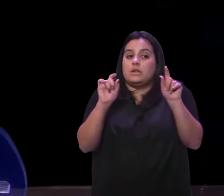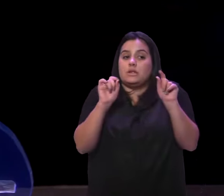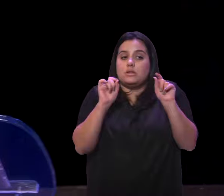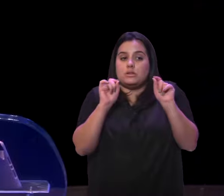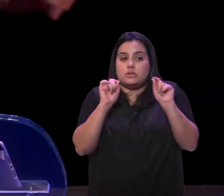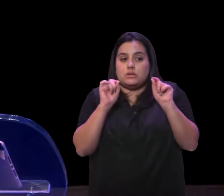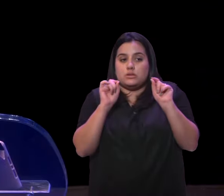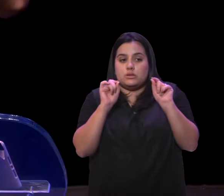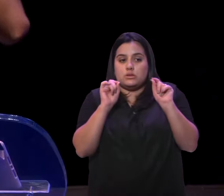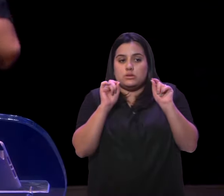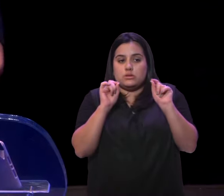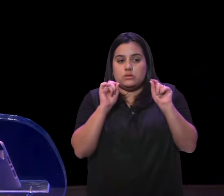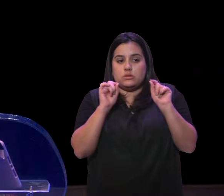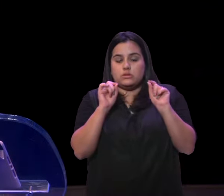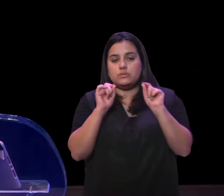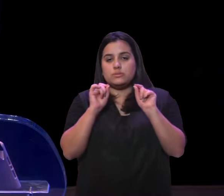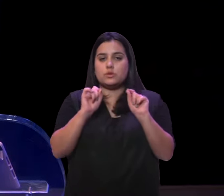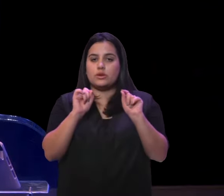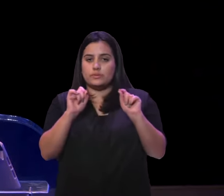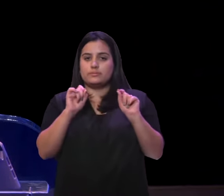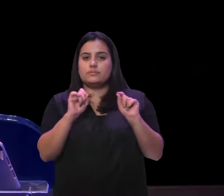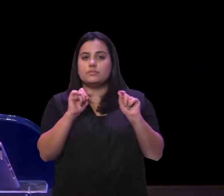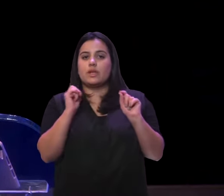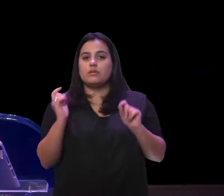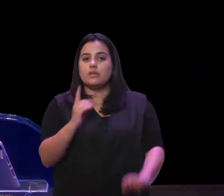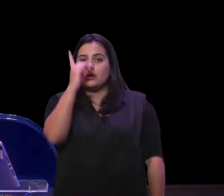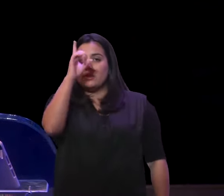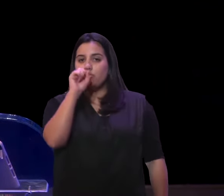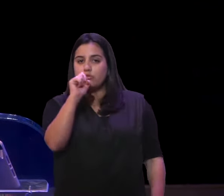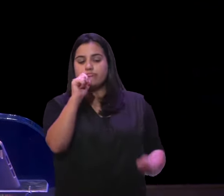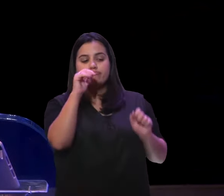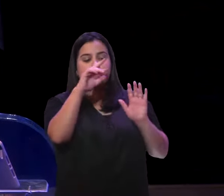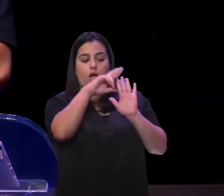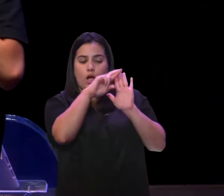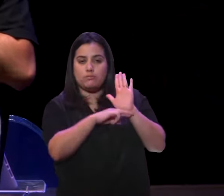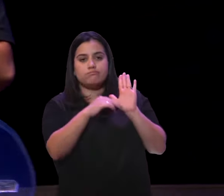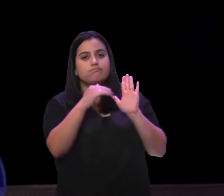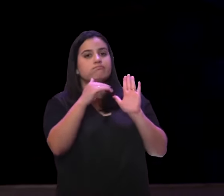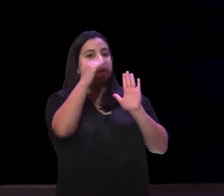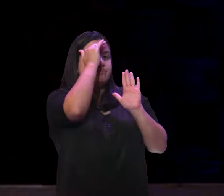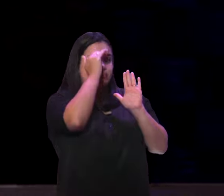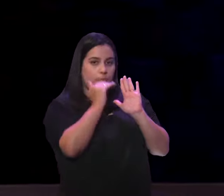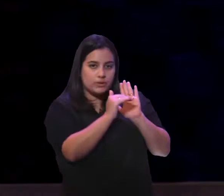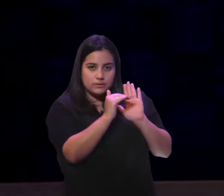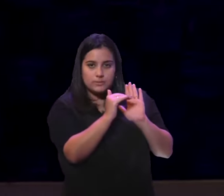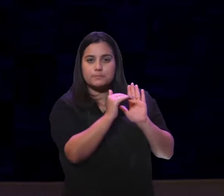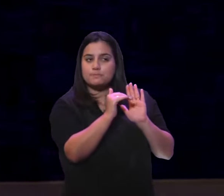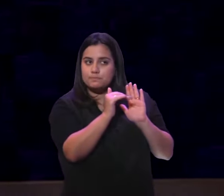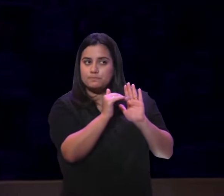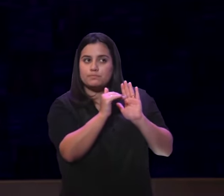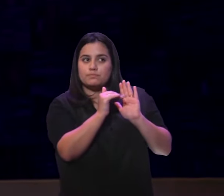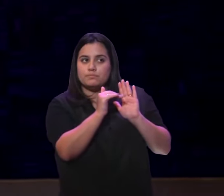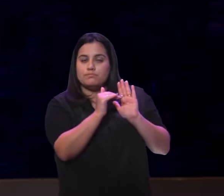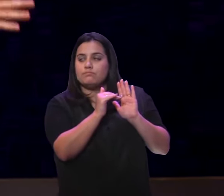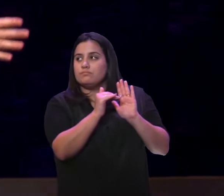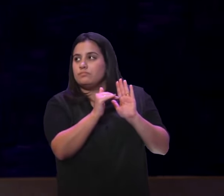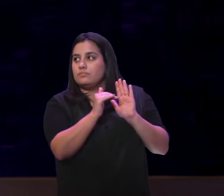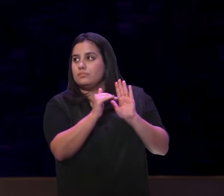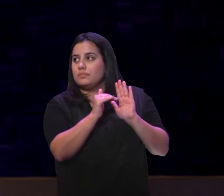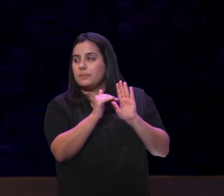Ele abandonou a carroça. Ele foi atrás das varas da arca da aliança. E ele começou a fazer uma procissão